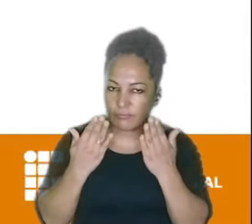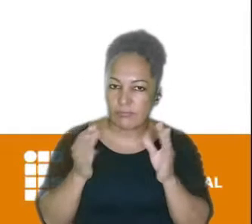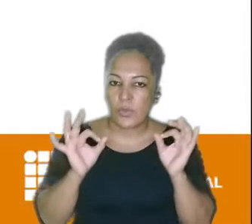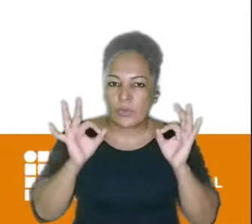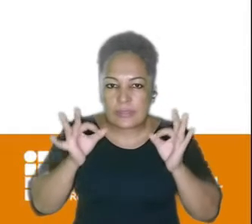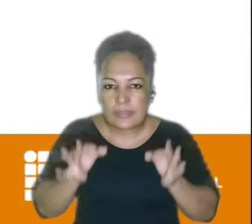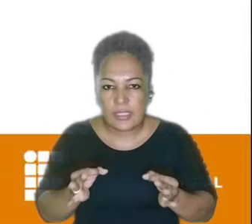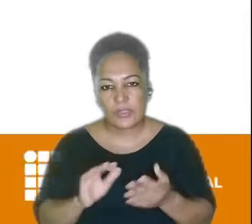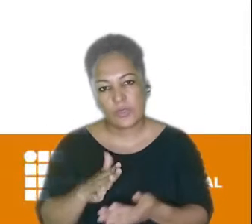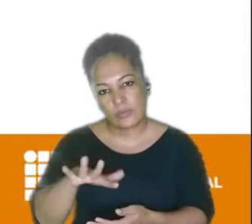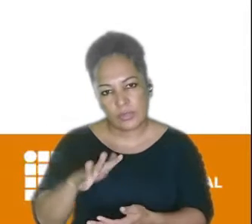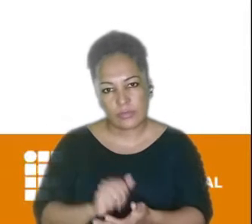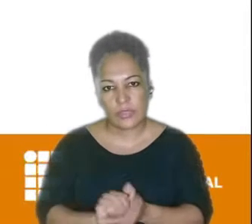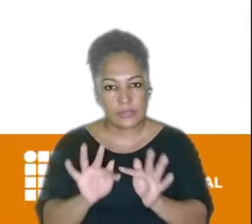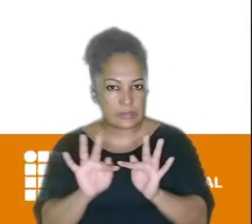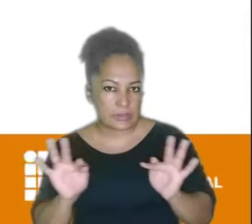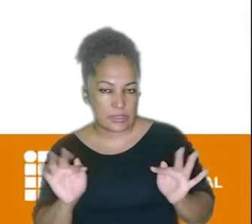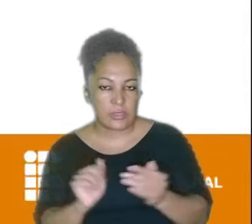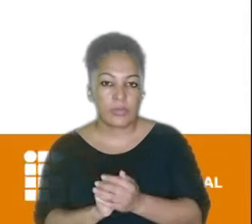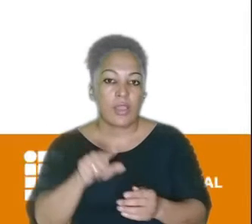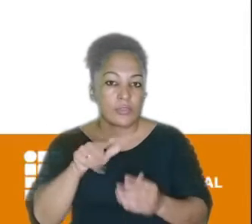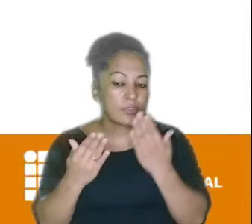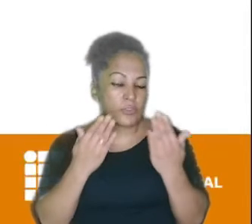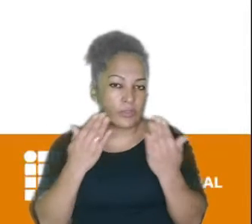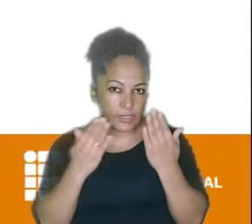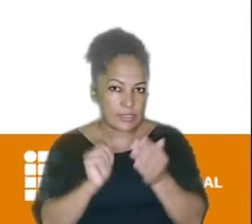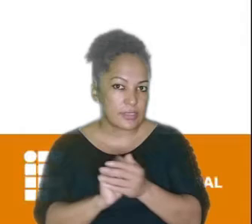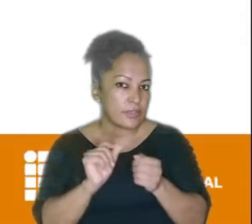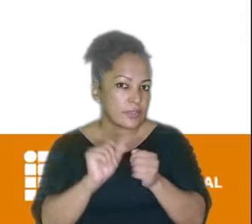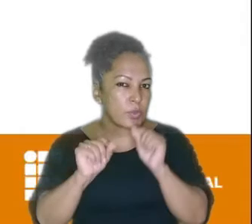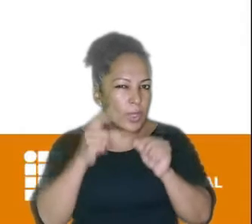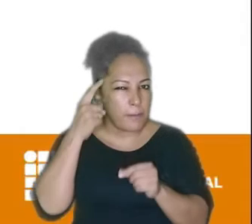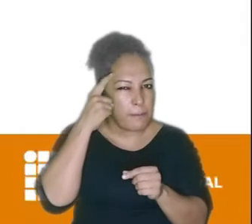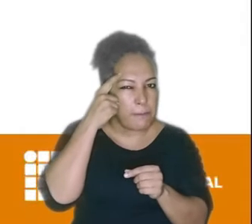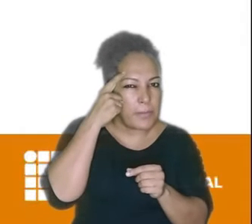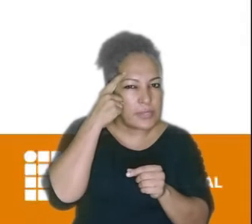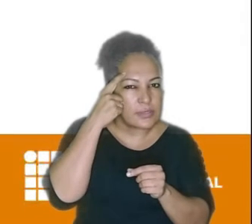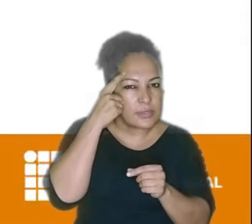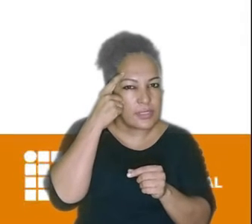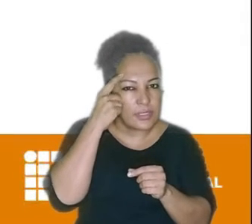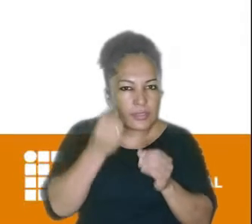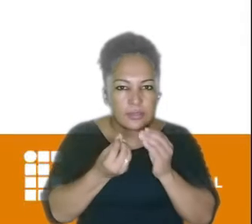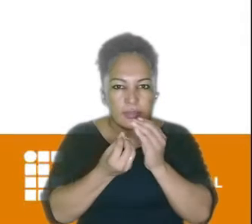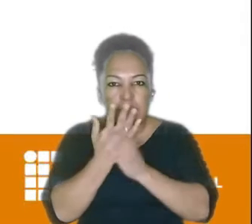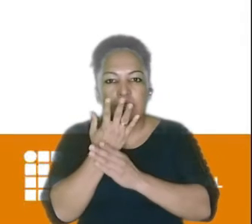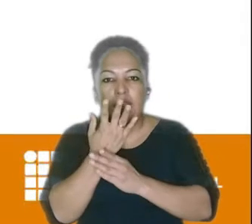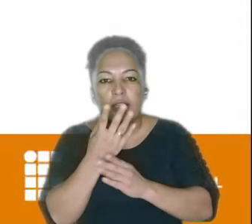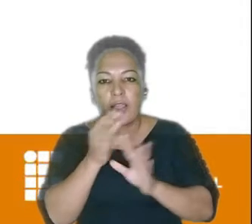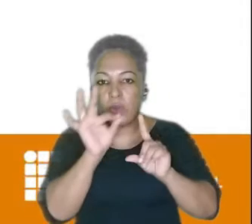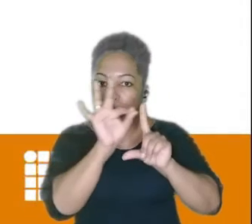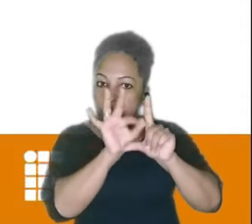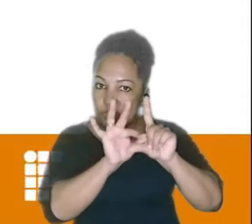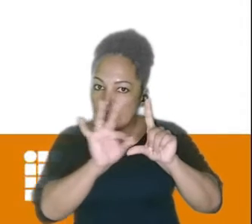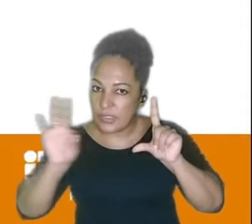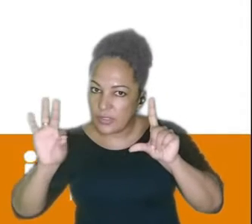são mais completas, outras menos. E aí, a partir da análise, vocês têm que pensar e criar o